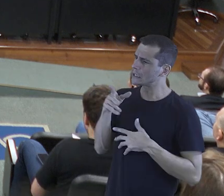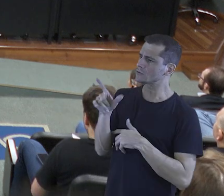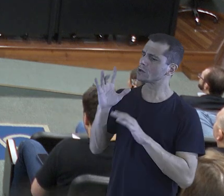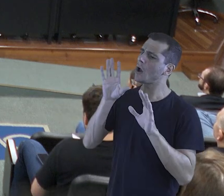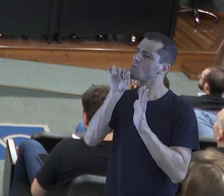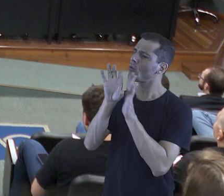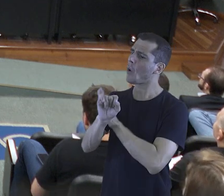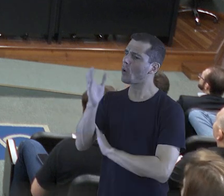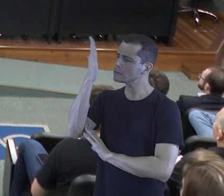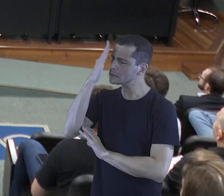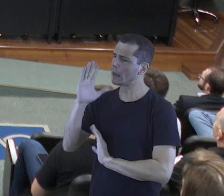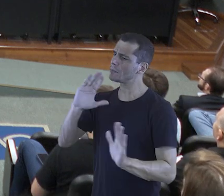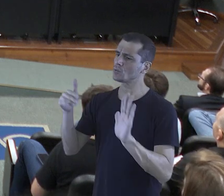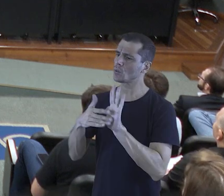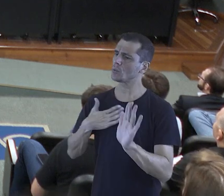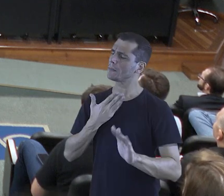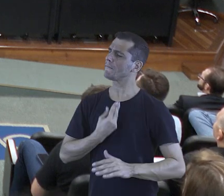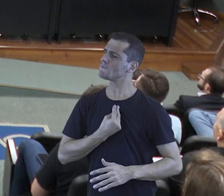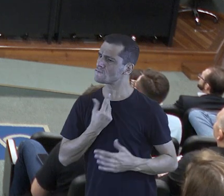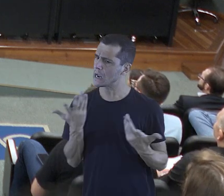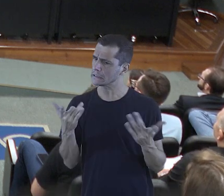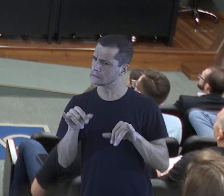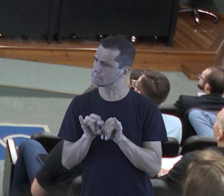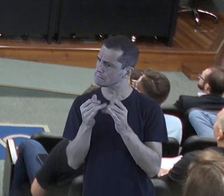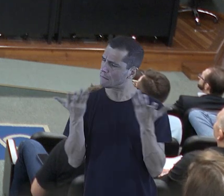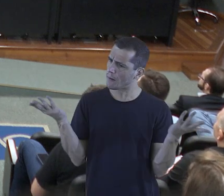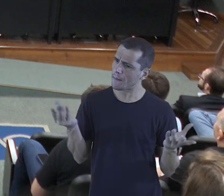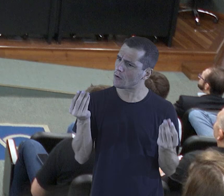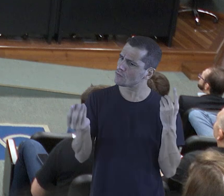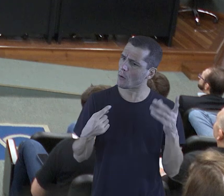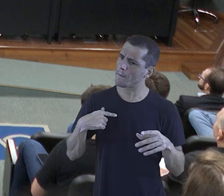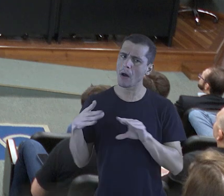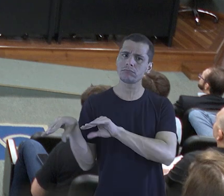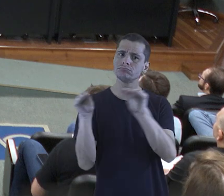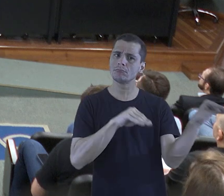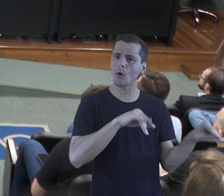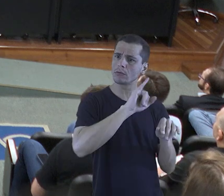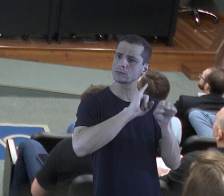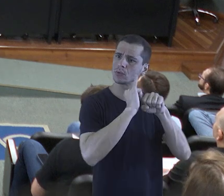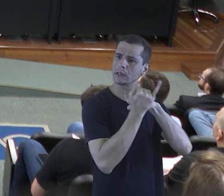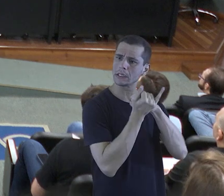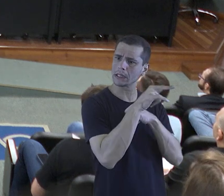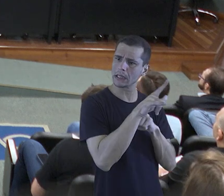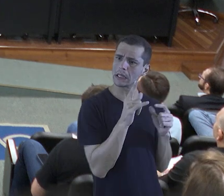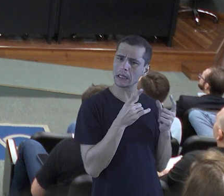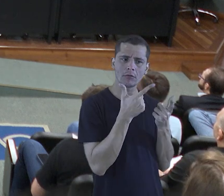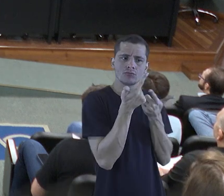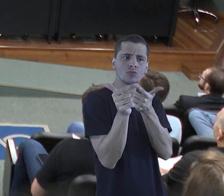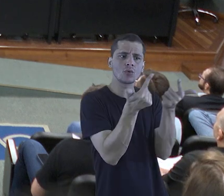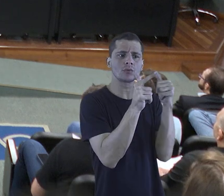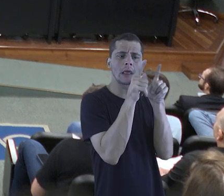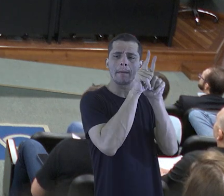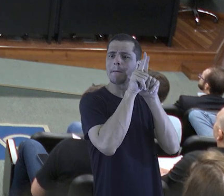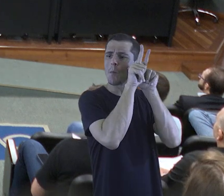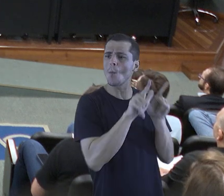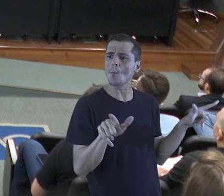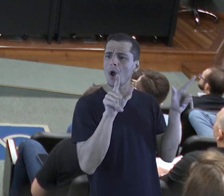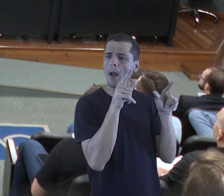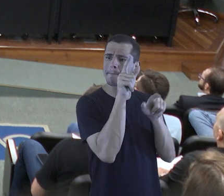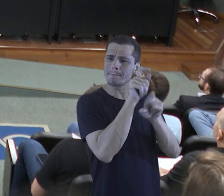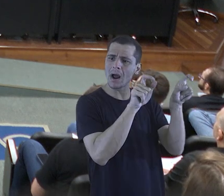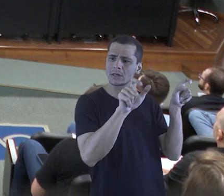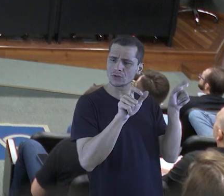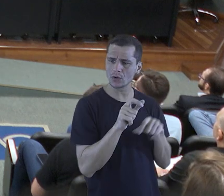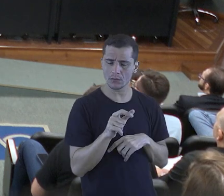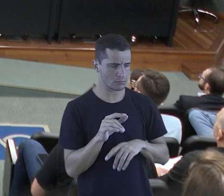uma fonte pagadora não declarada. Que inferno. Eu estou cansado de ter minha vida vigiada e vasculhada pelo Google, Facebook, Twitter, WhatsApp. Essas porcarias